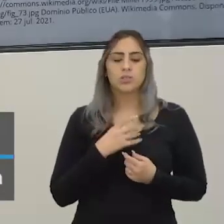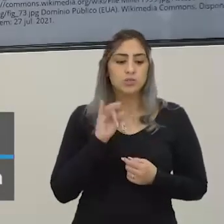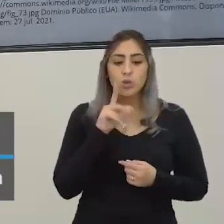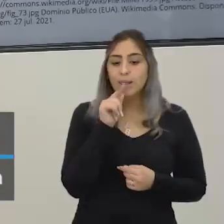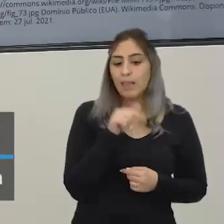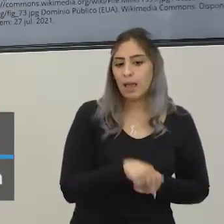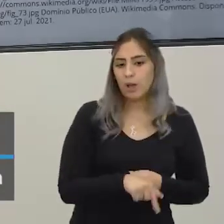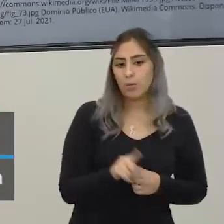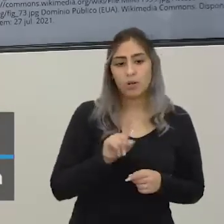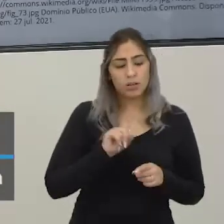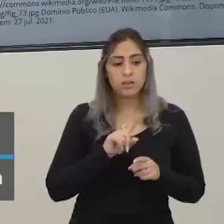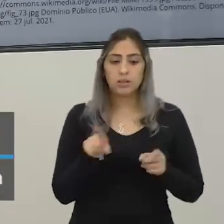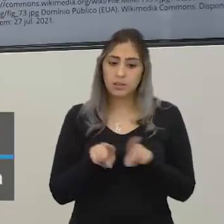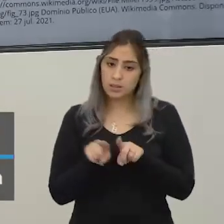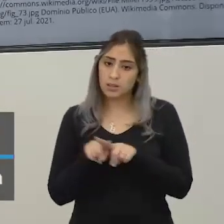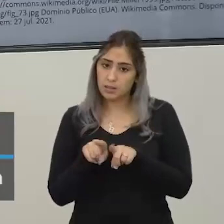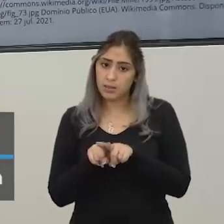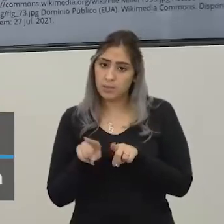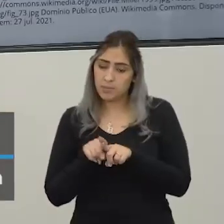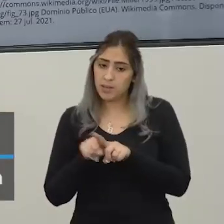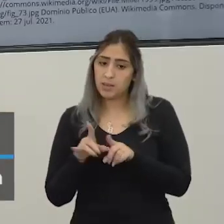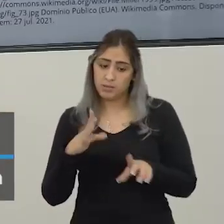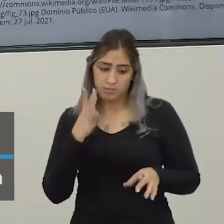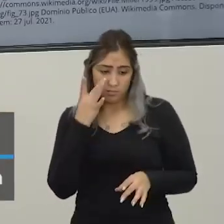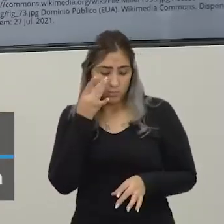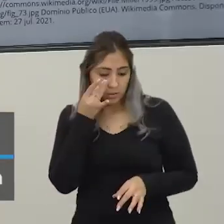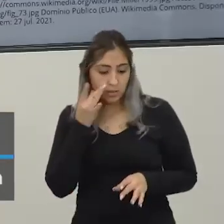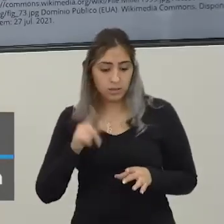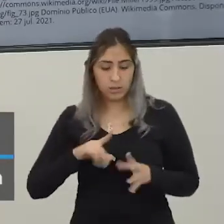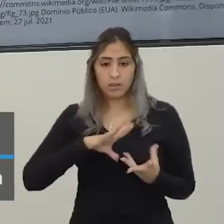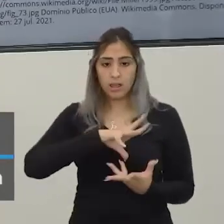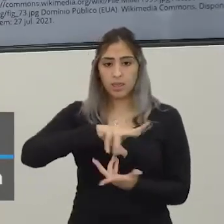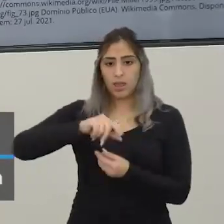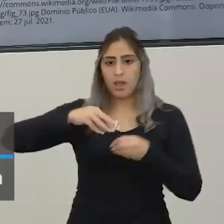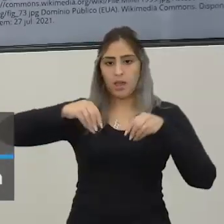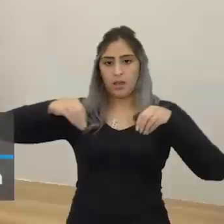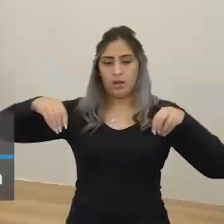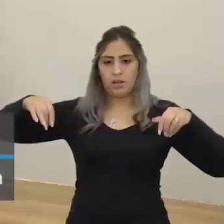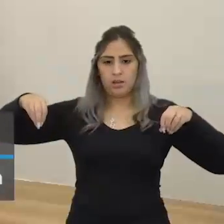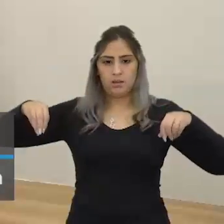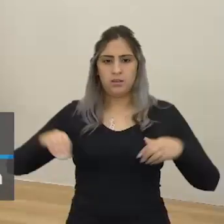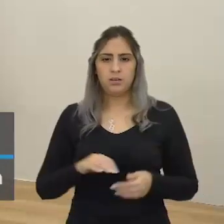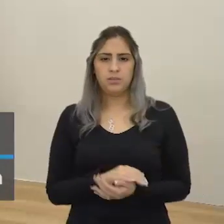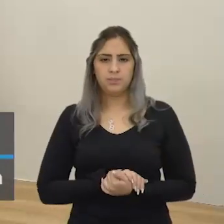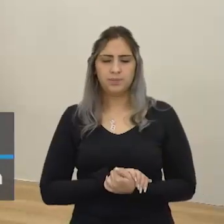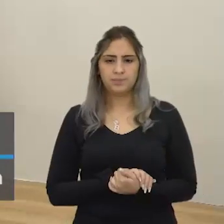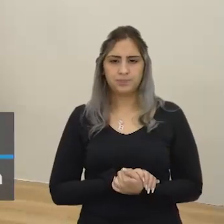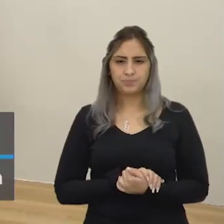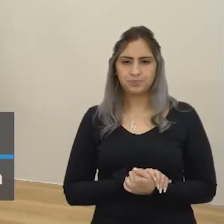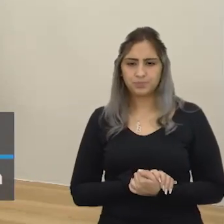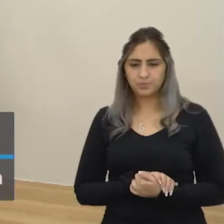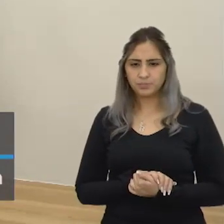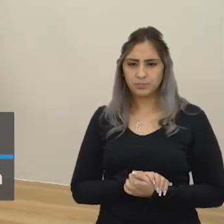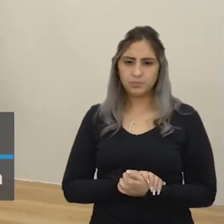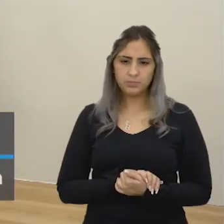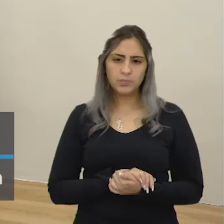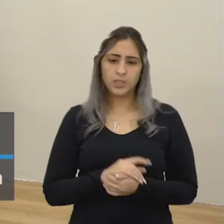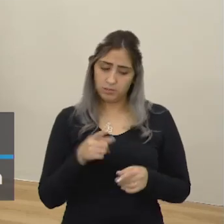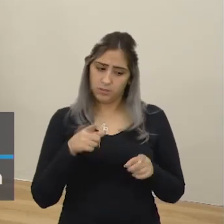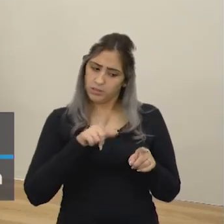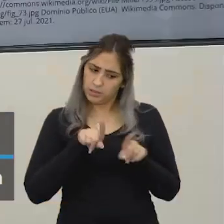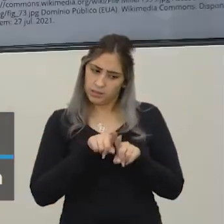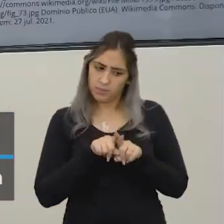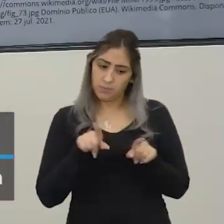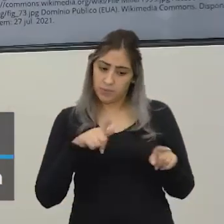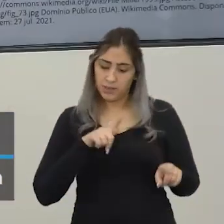água, mas que existiriam condições na Terra que propiciariam então essa formação desses agregados.